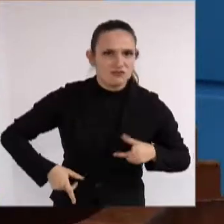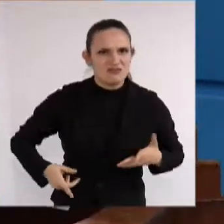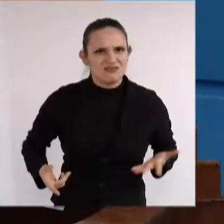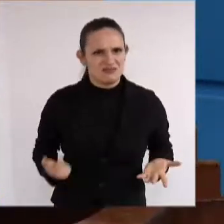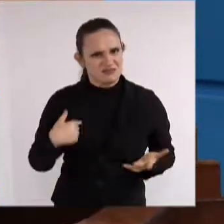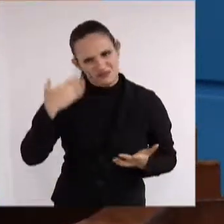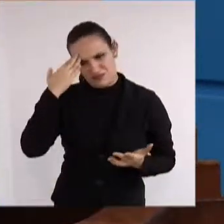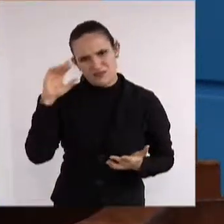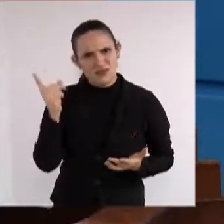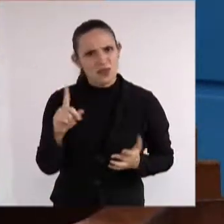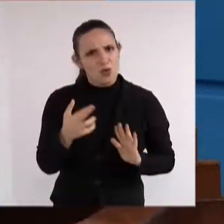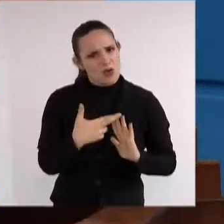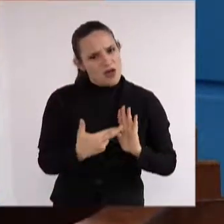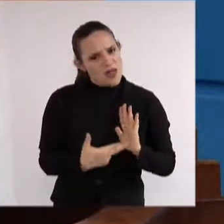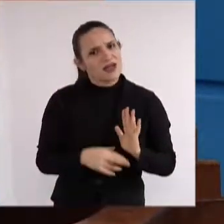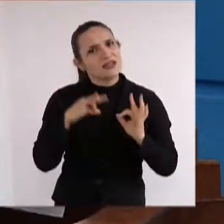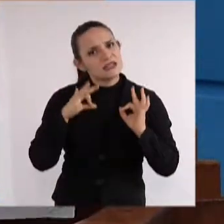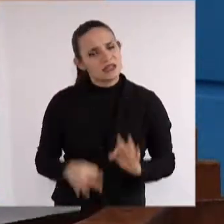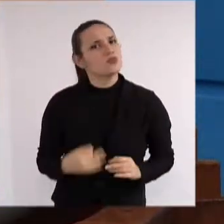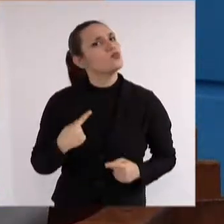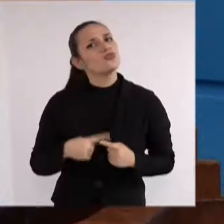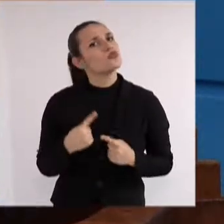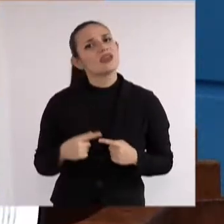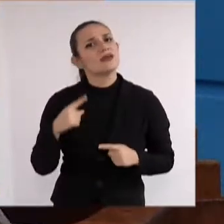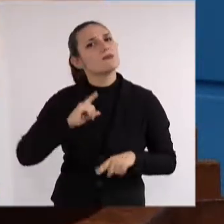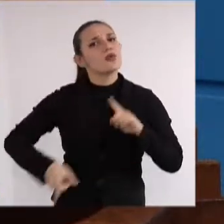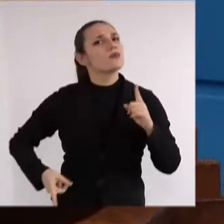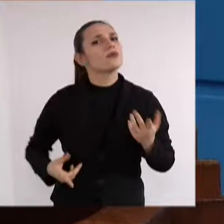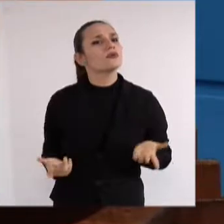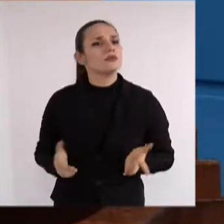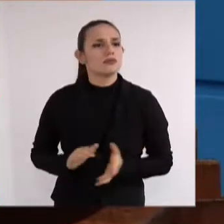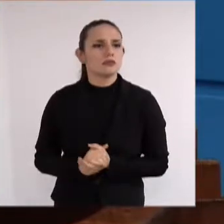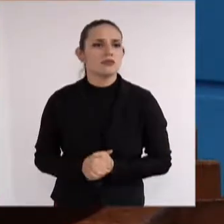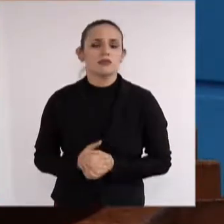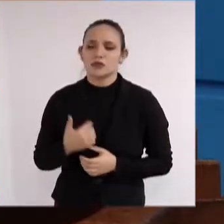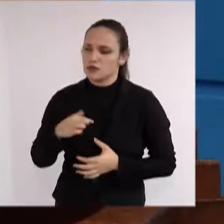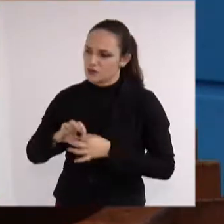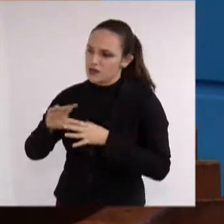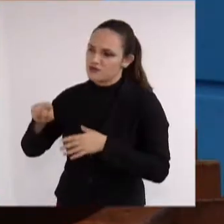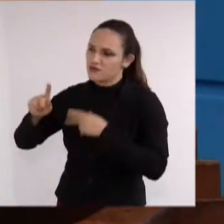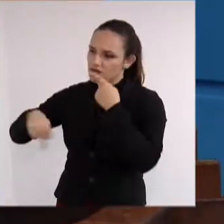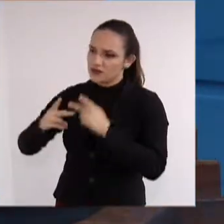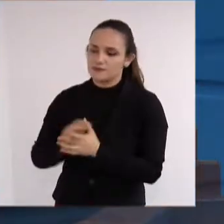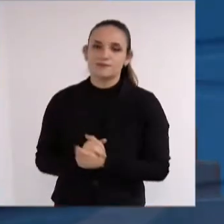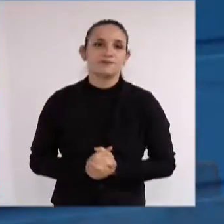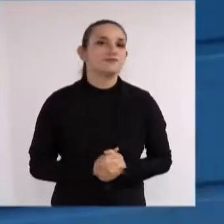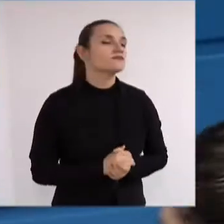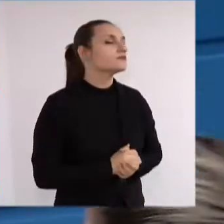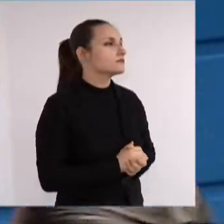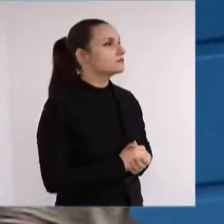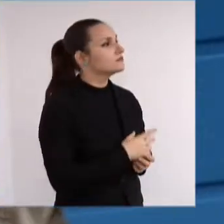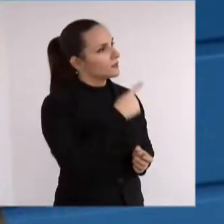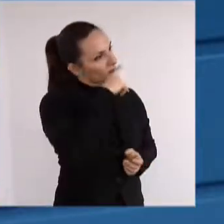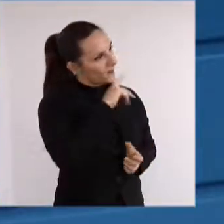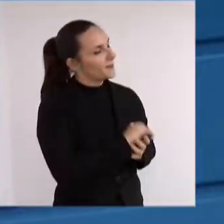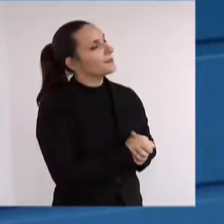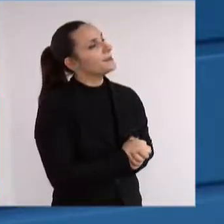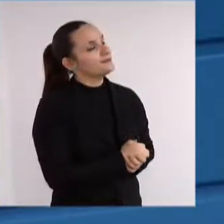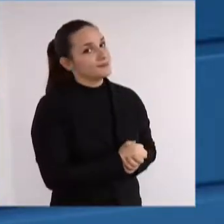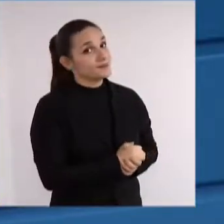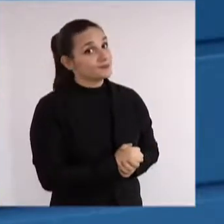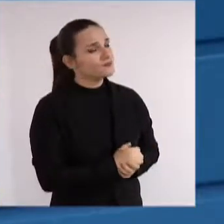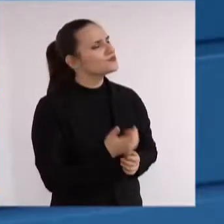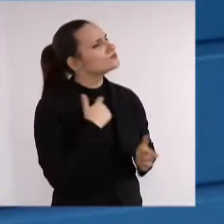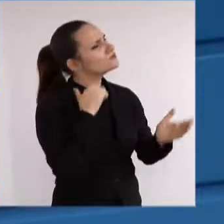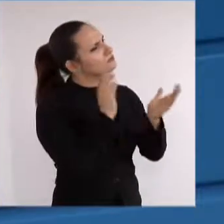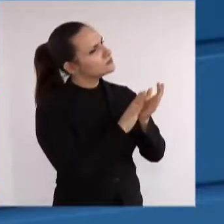critérios técnicos, legítimos e constitucionais. Tenho o apoio de Vossa Excelência. Eu parabenizo Vossa Excelência por